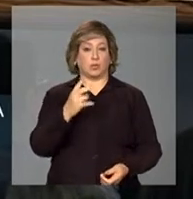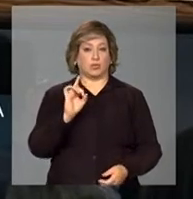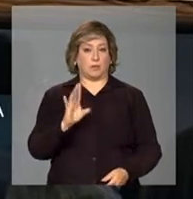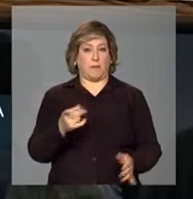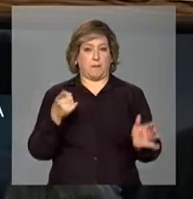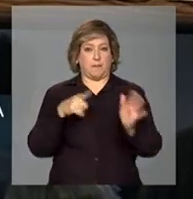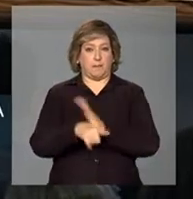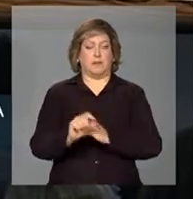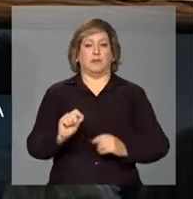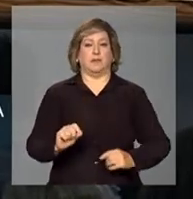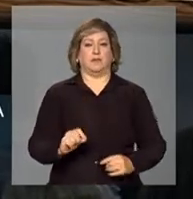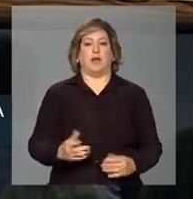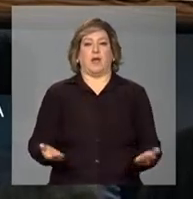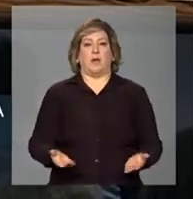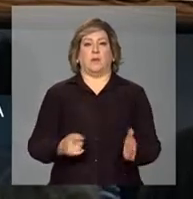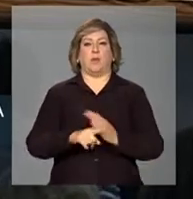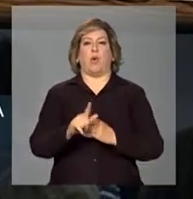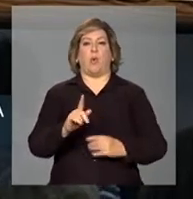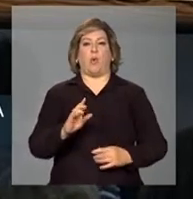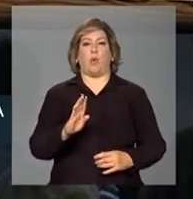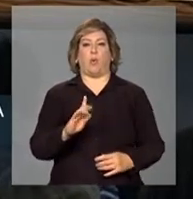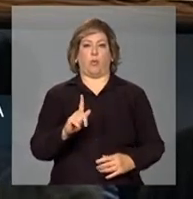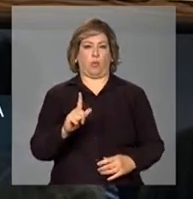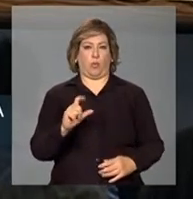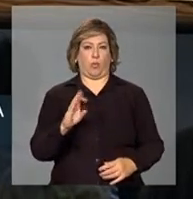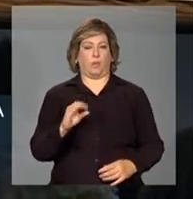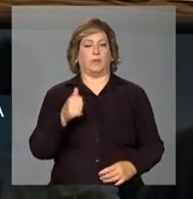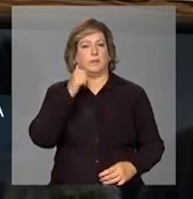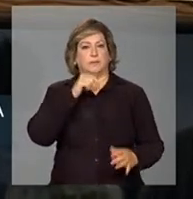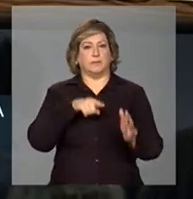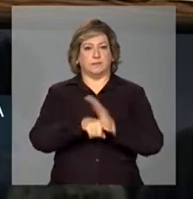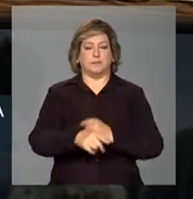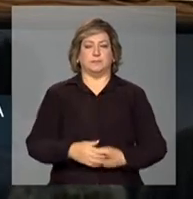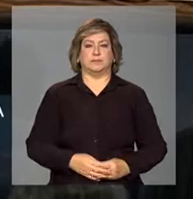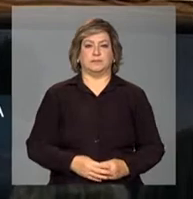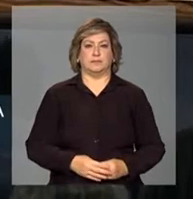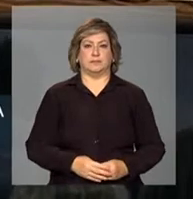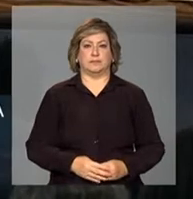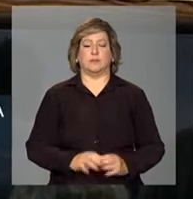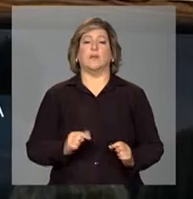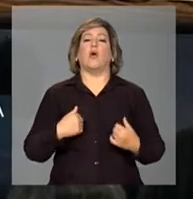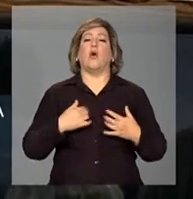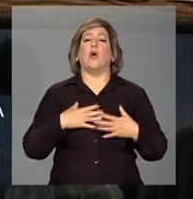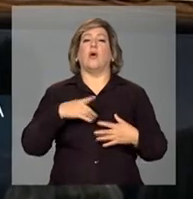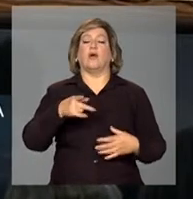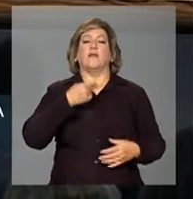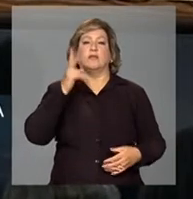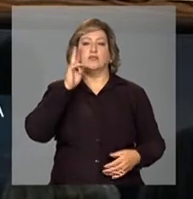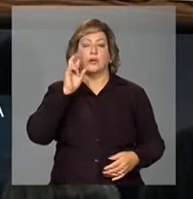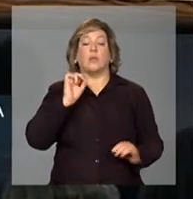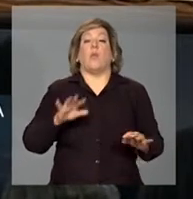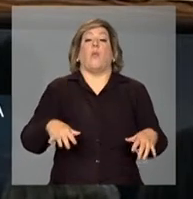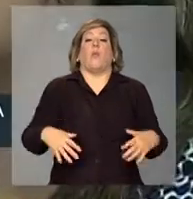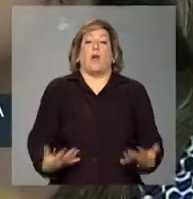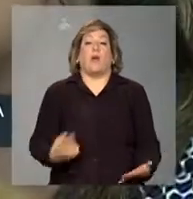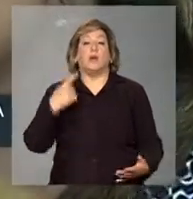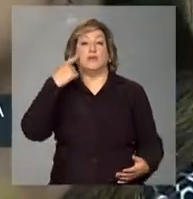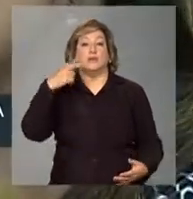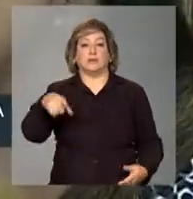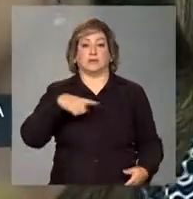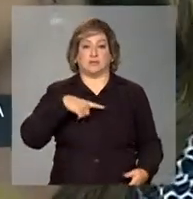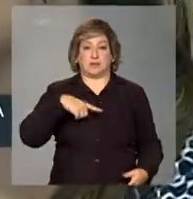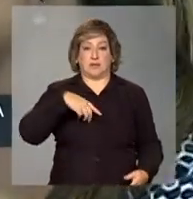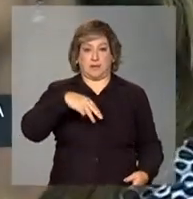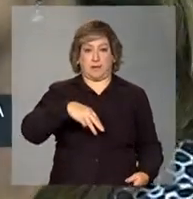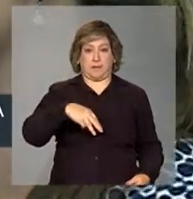marca Beck de oglobo.com dia Ministro É eu gostaria que o seu comentário Então qual é a solução que o governo pretende dar para MP